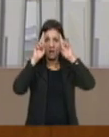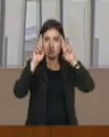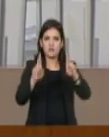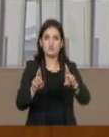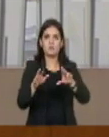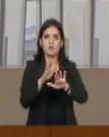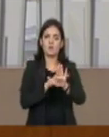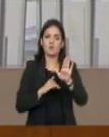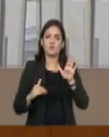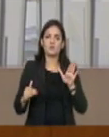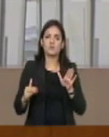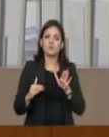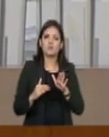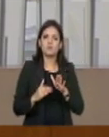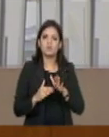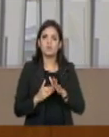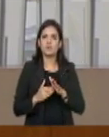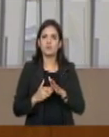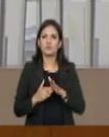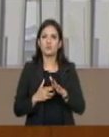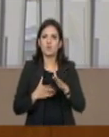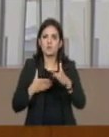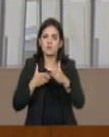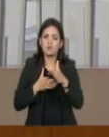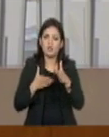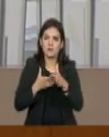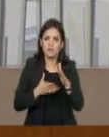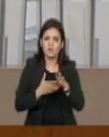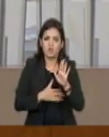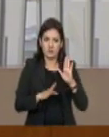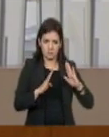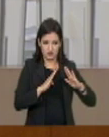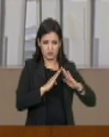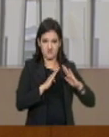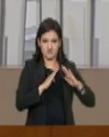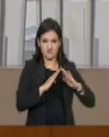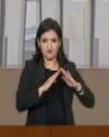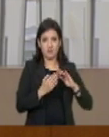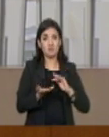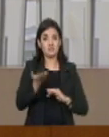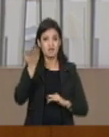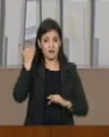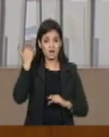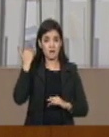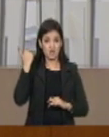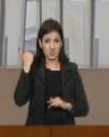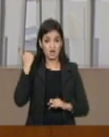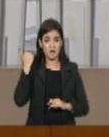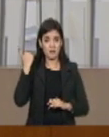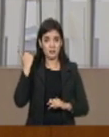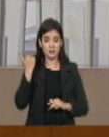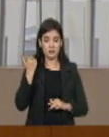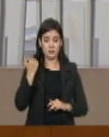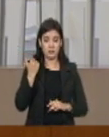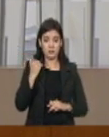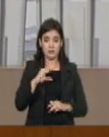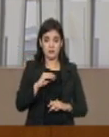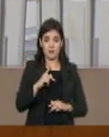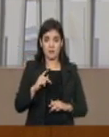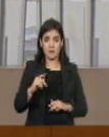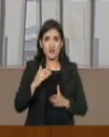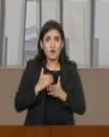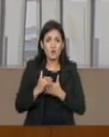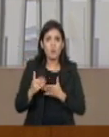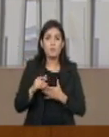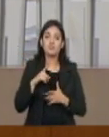à inviabilidade do domicílio. Inicialmente, lá atrás, quando foi editado o CPP, tinha até a prisão administrativa, que